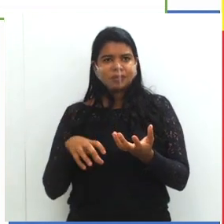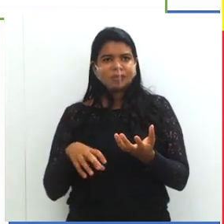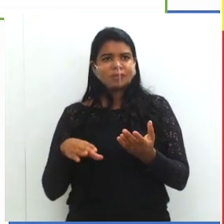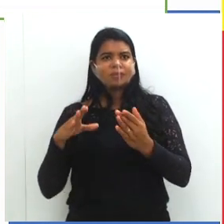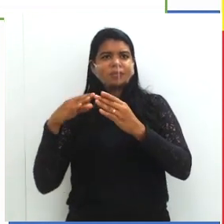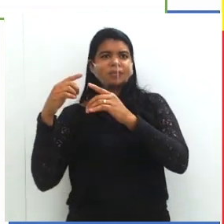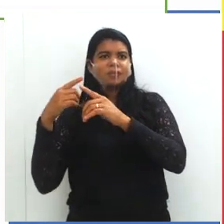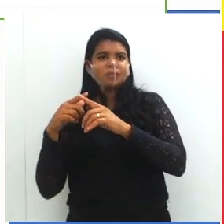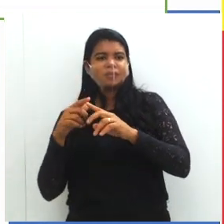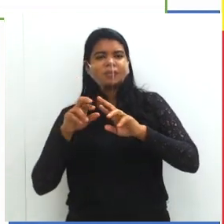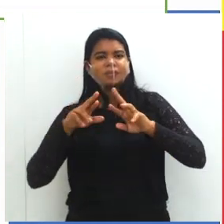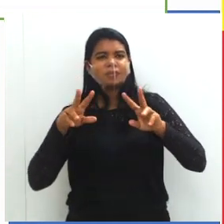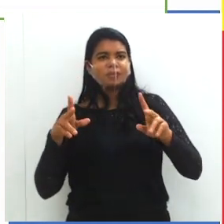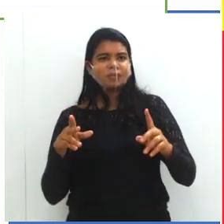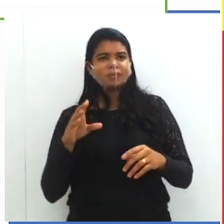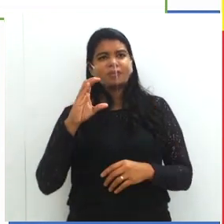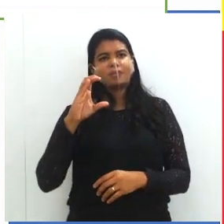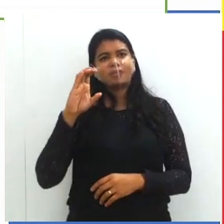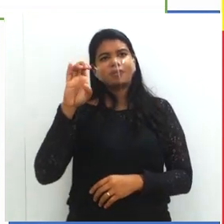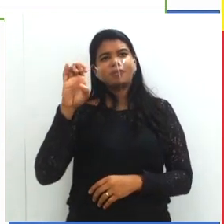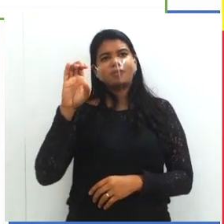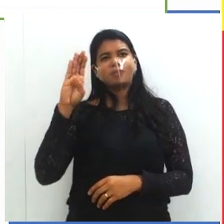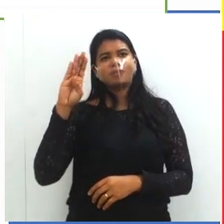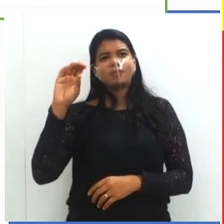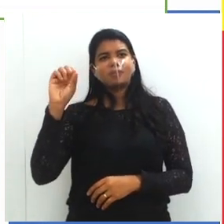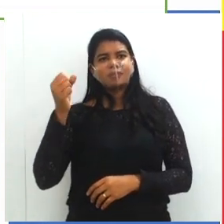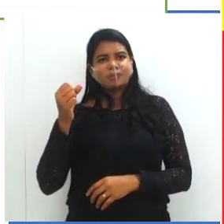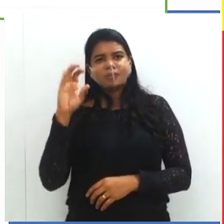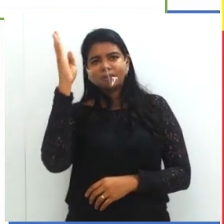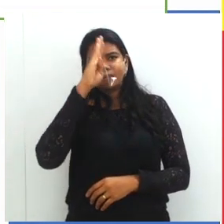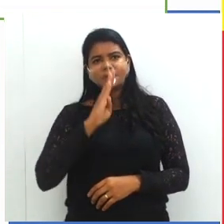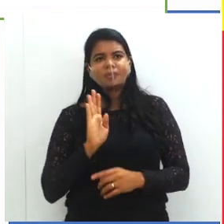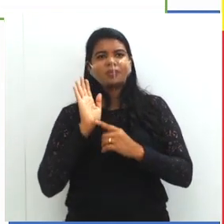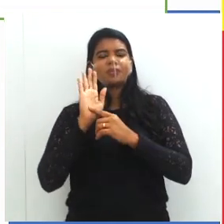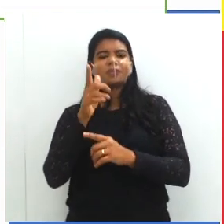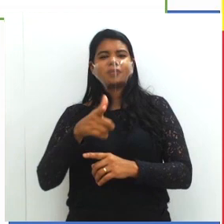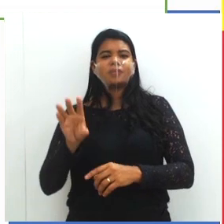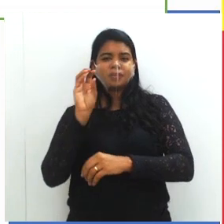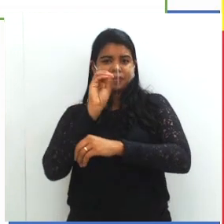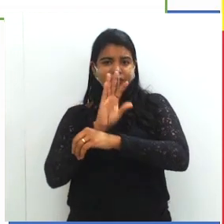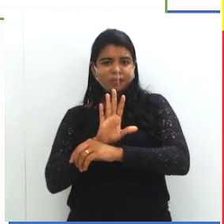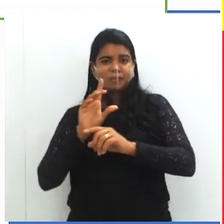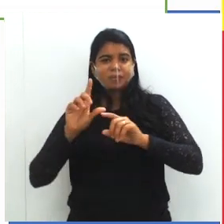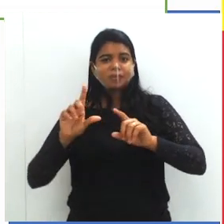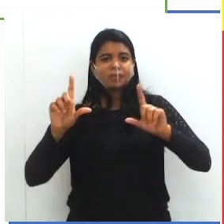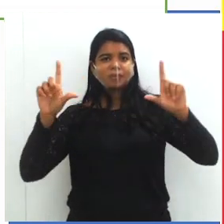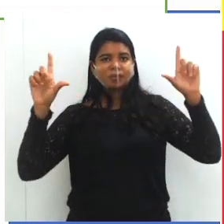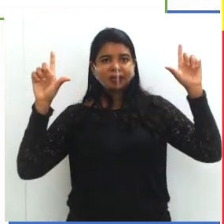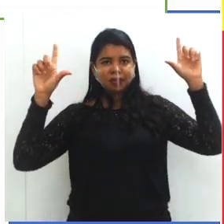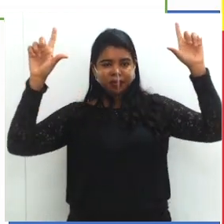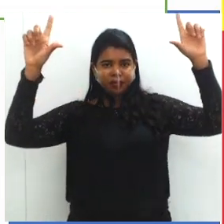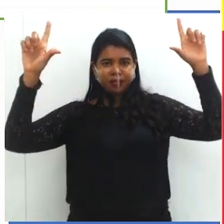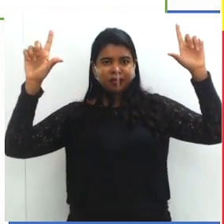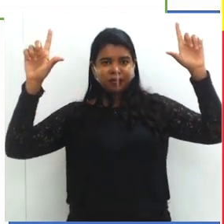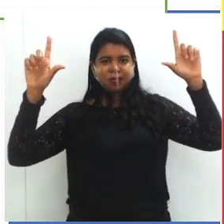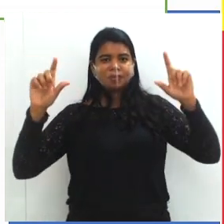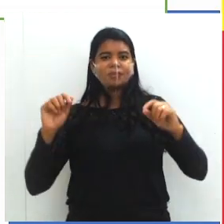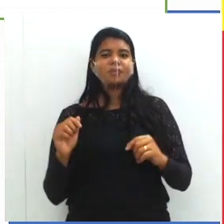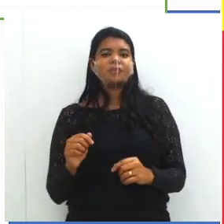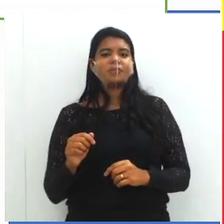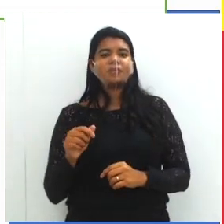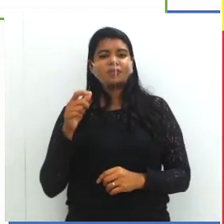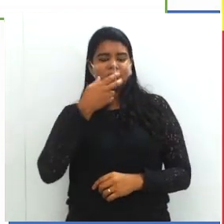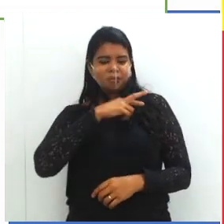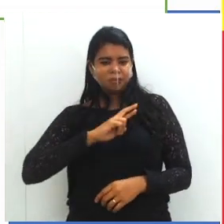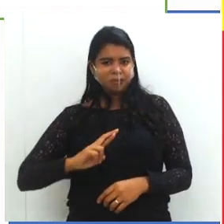comunidades eclesiais de base no Brasil. Nós temos uma outra fotografia que vai mostrar justamente um membro da Igreja